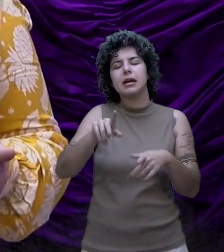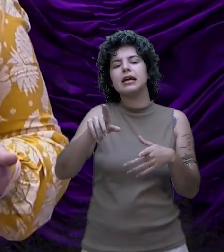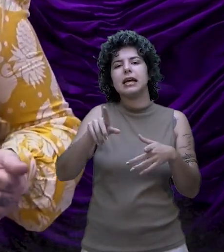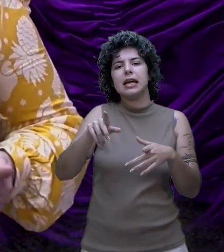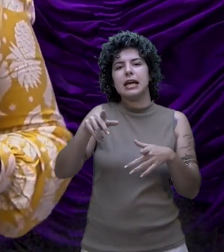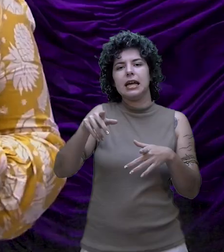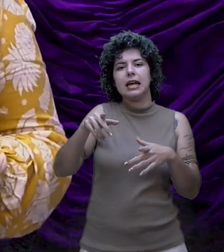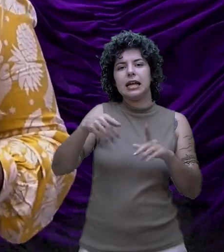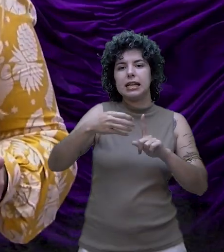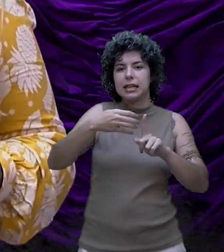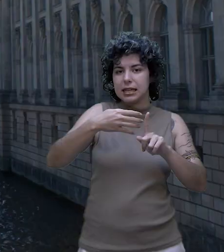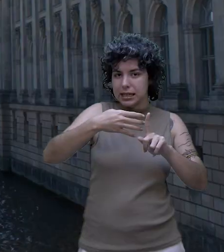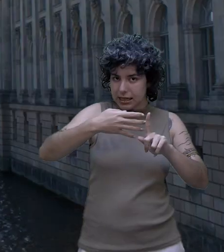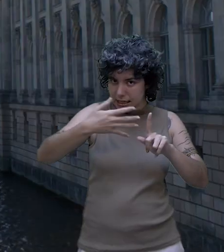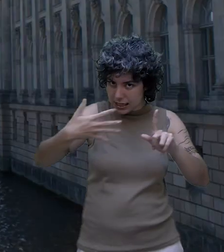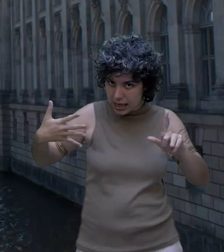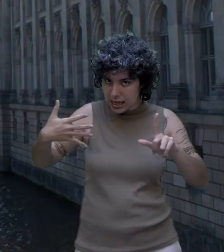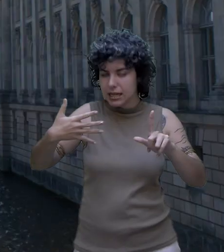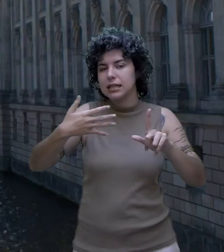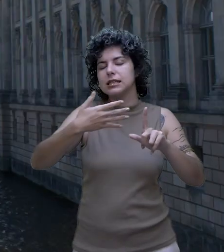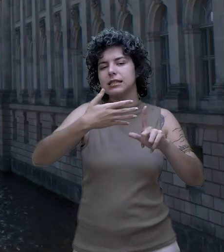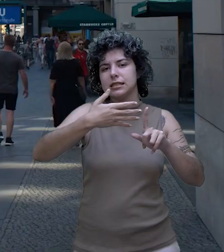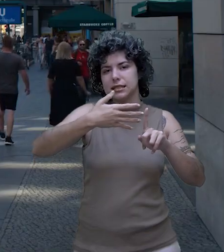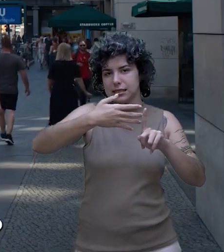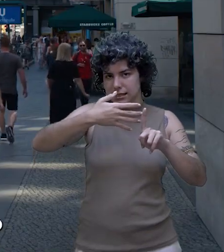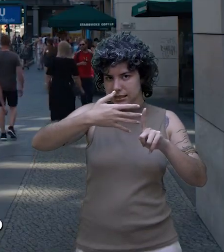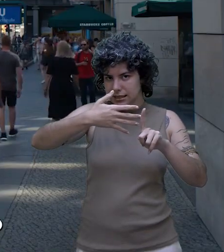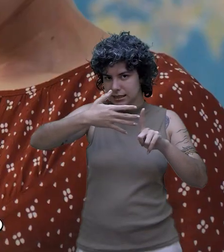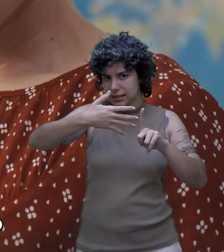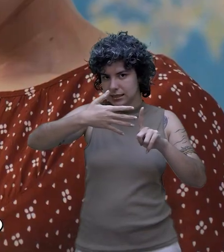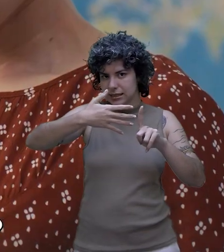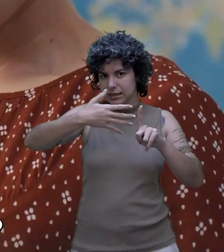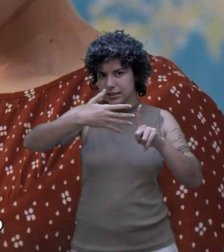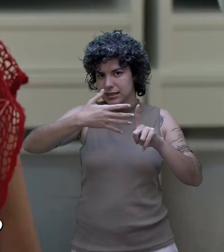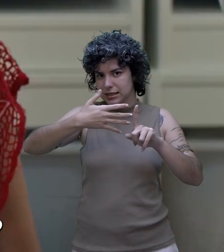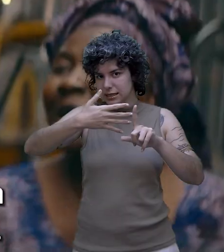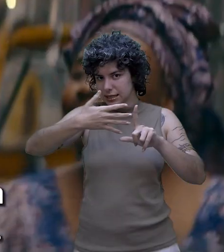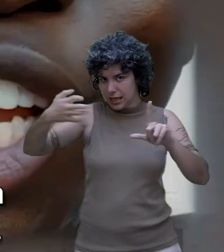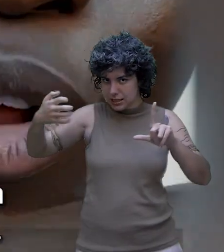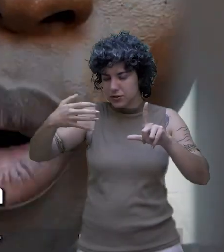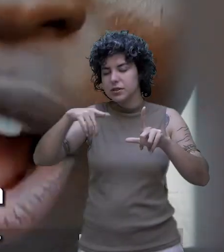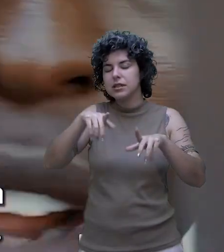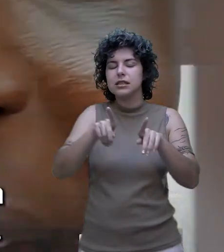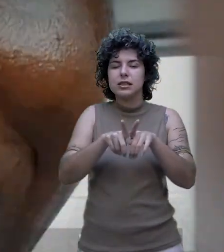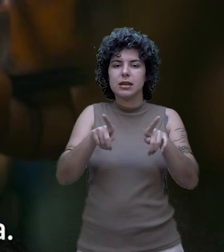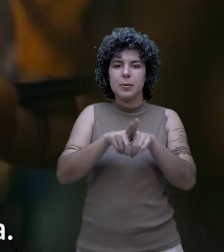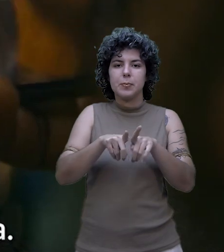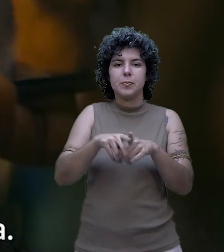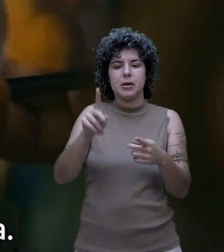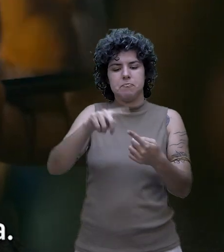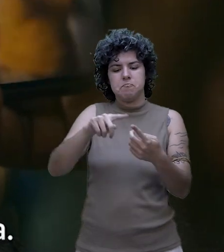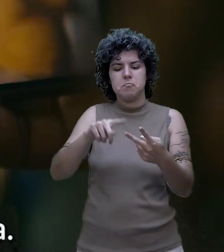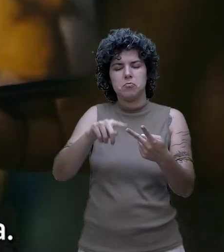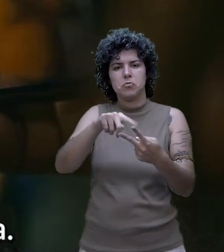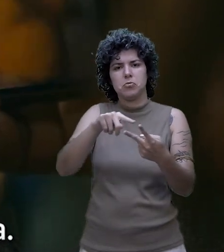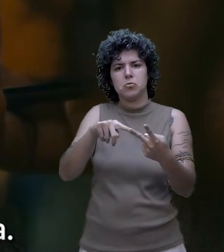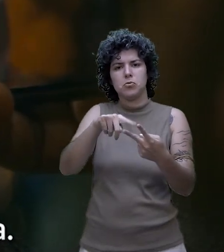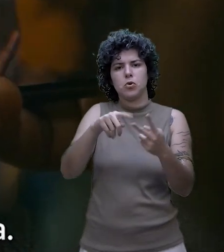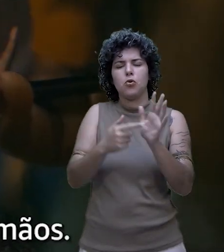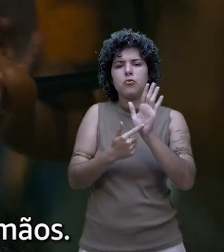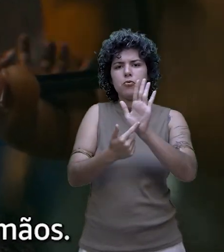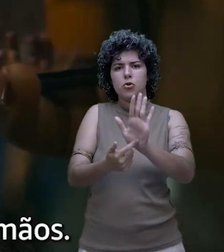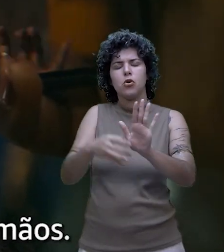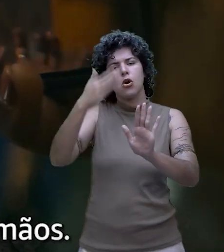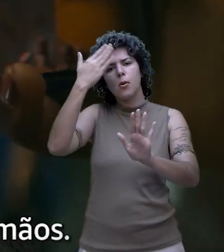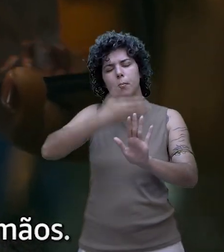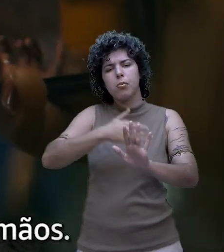faroeste à ficção científica. Em Unorthodox, dirigido por Maria Schrader, e The Power, de Naomi Alderman, são provas de